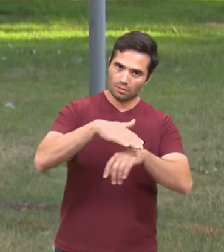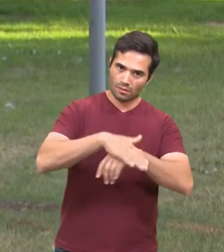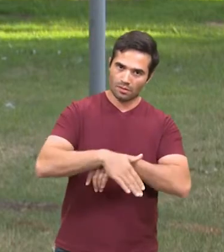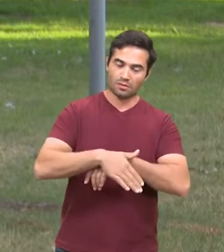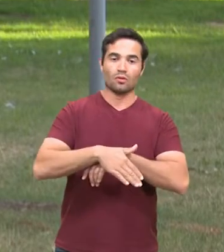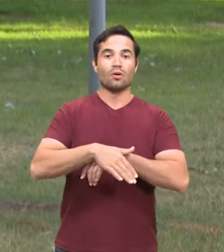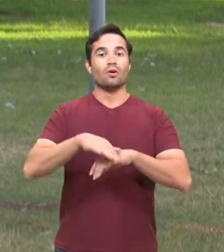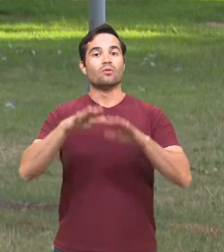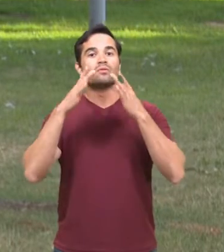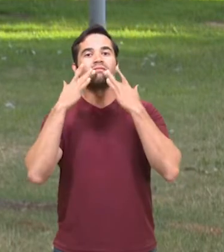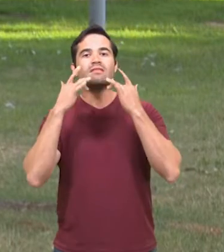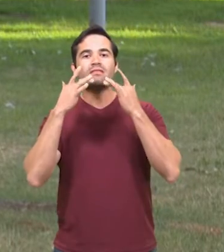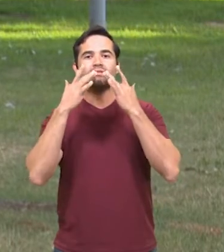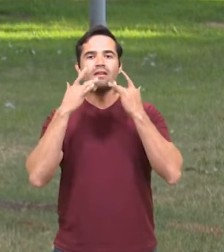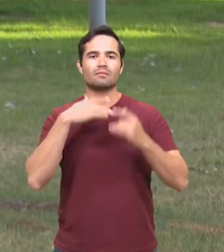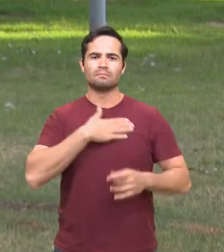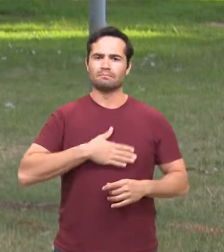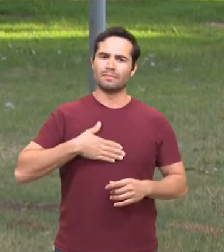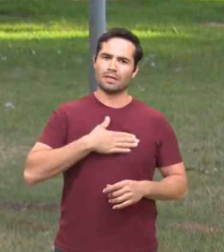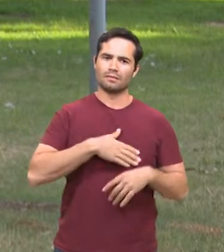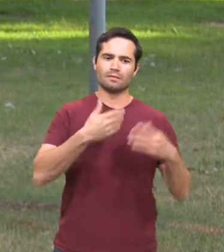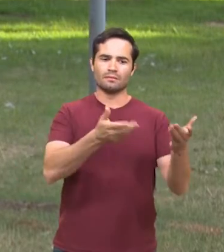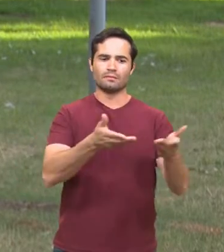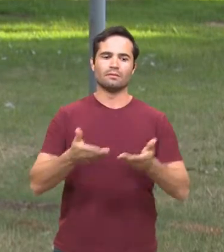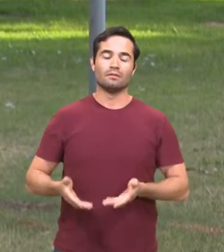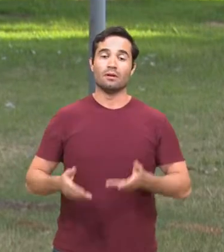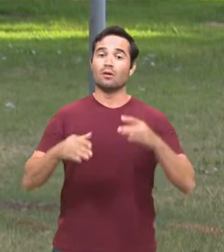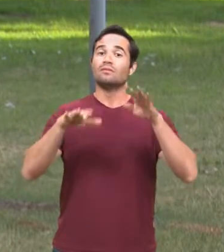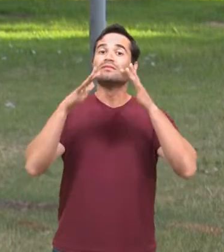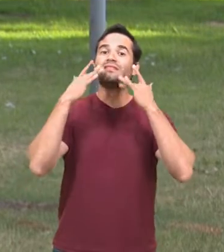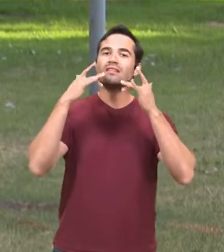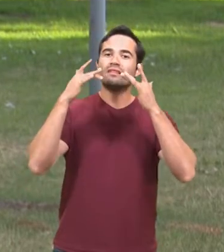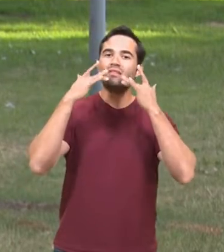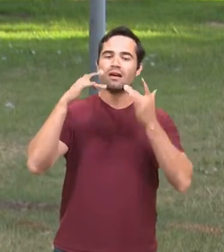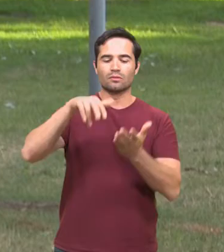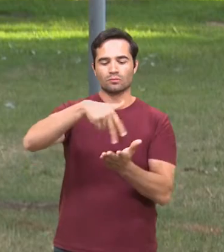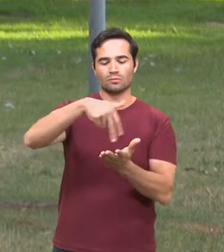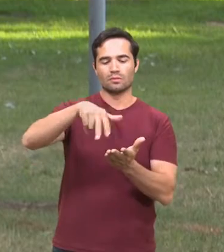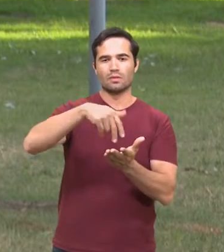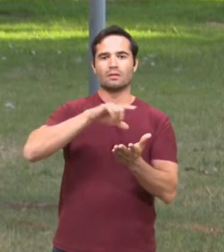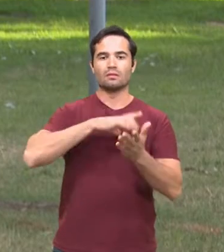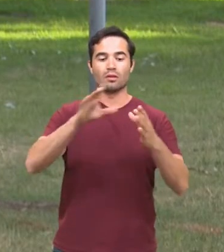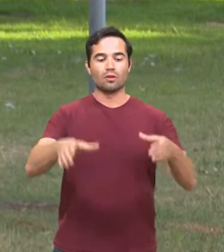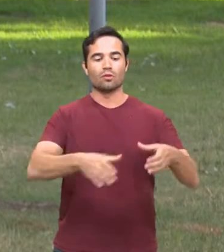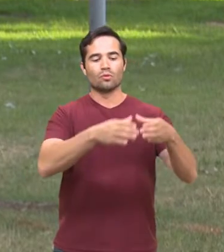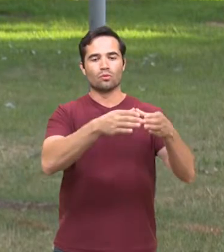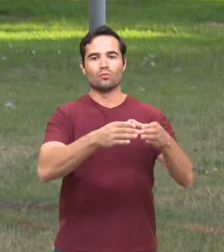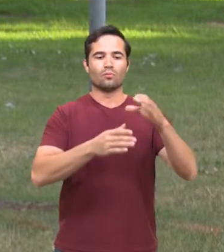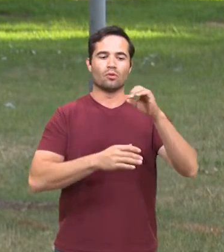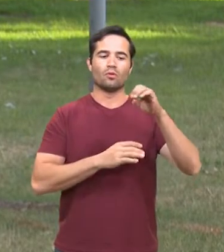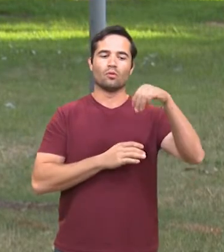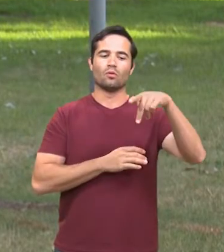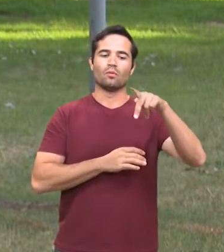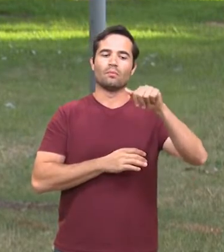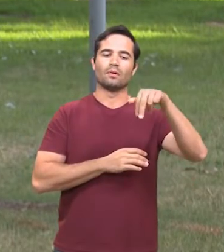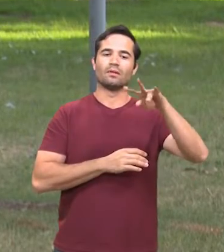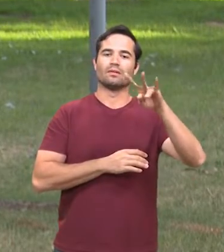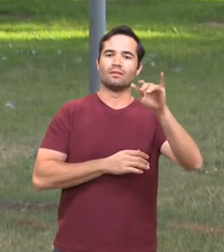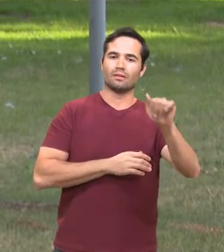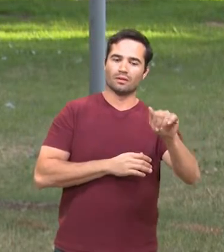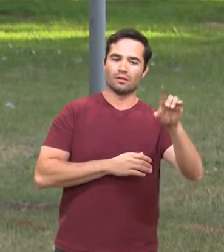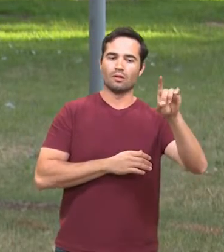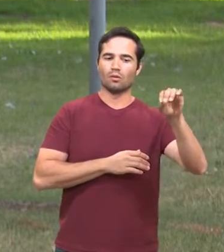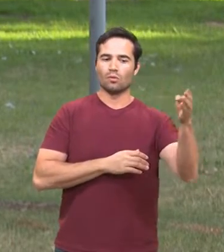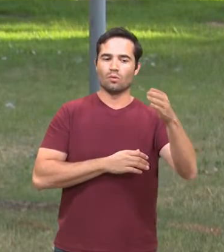prazer de receber o espetáculo de dança o que sinto por você apresentado pela companhia do mato o evento promete ser uma